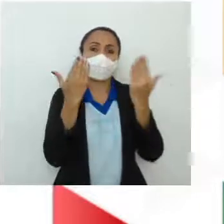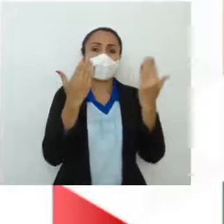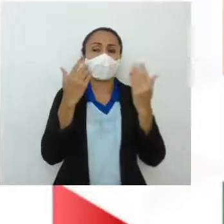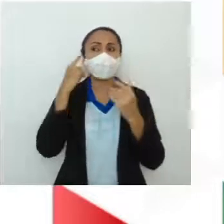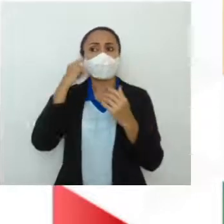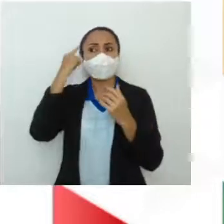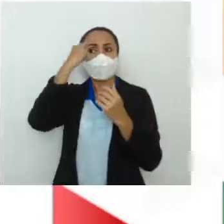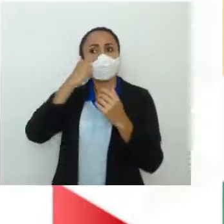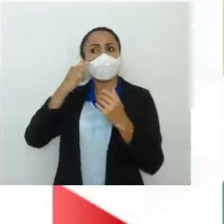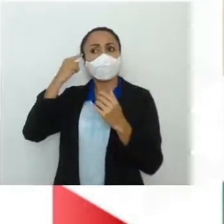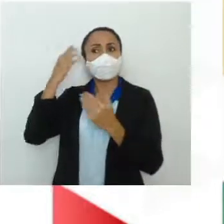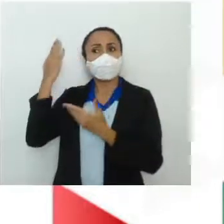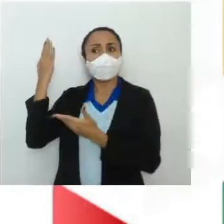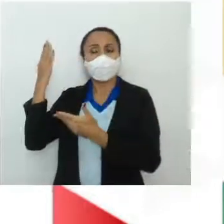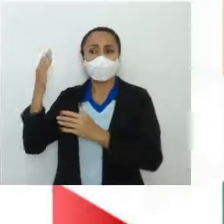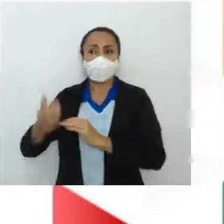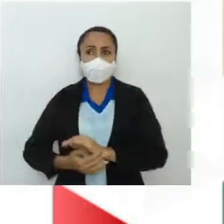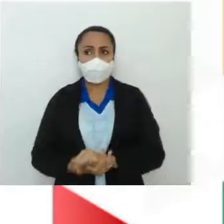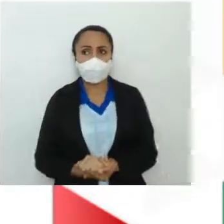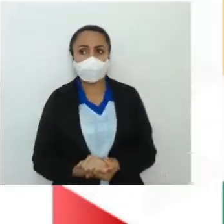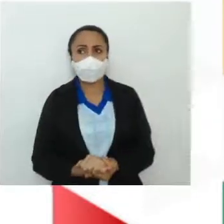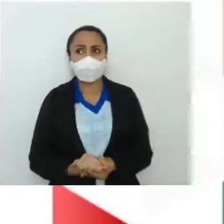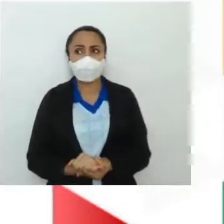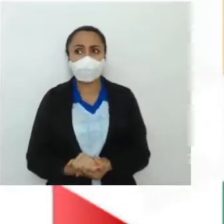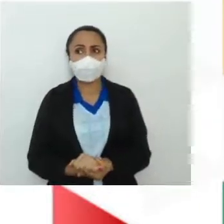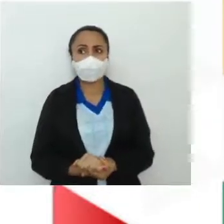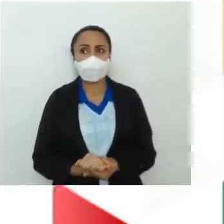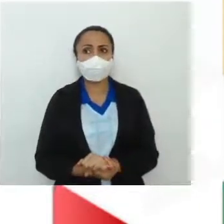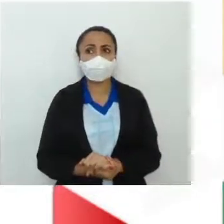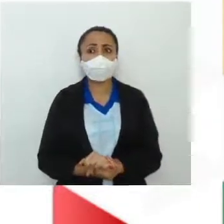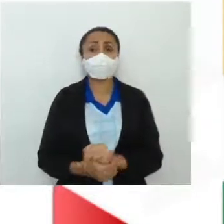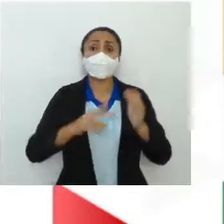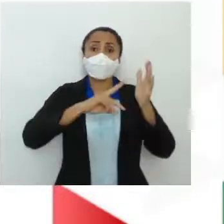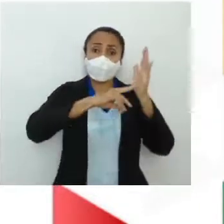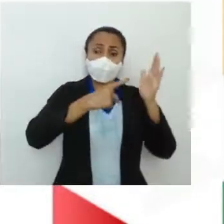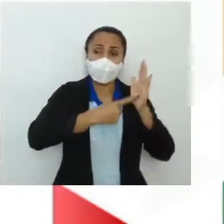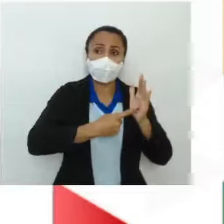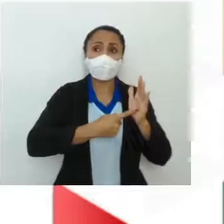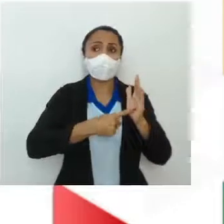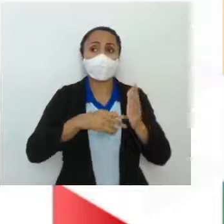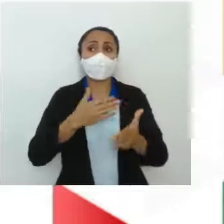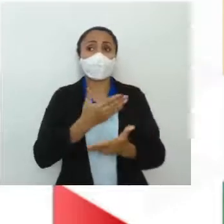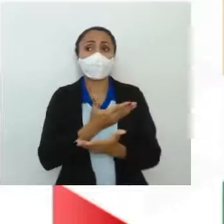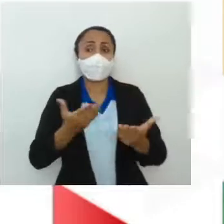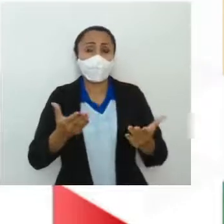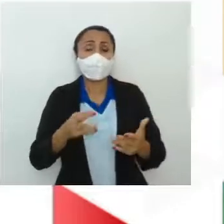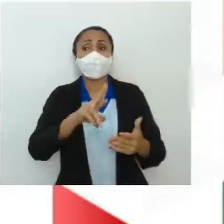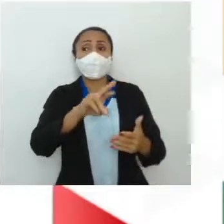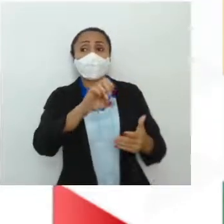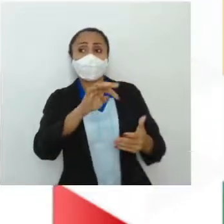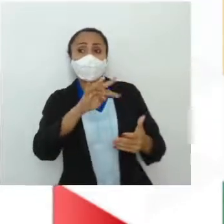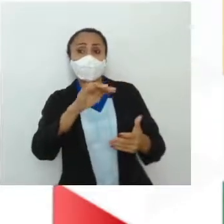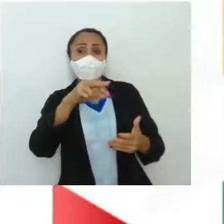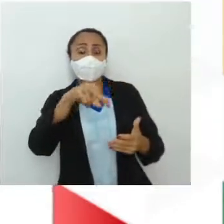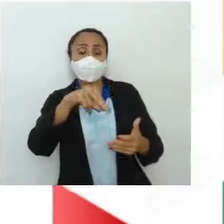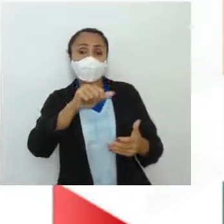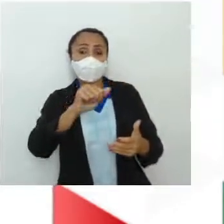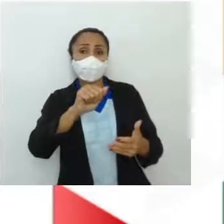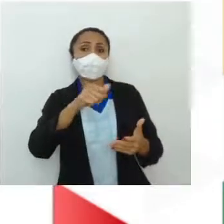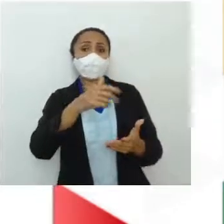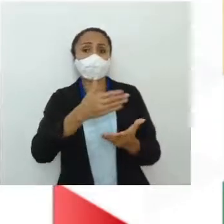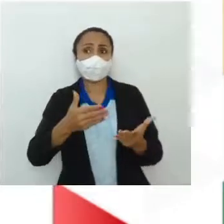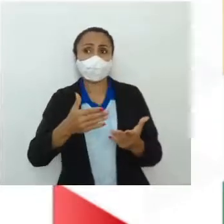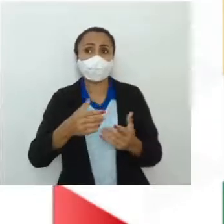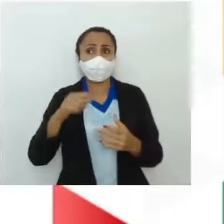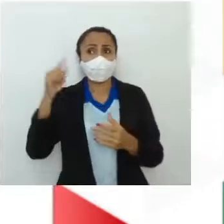onde a gente tem a córnea, o cristalino, que significa ali a questão da retina, da pupila, do